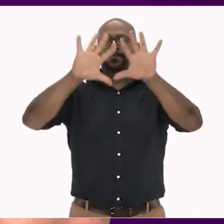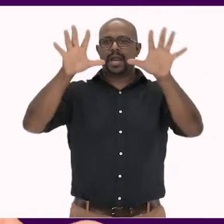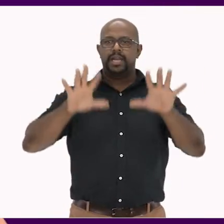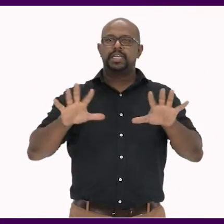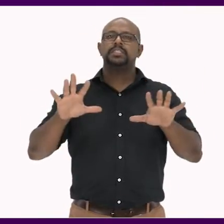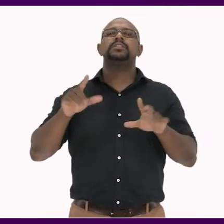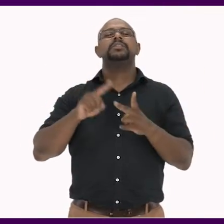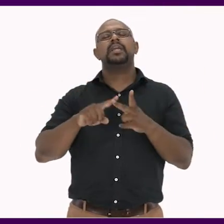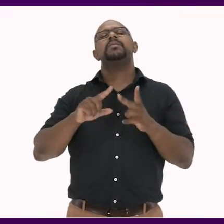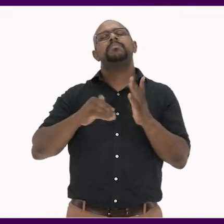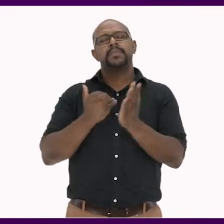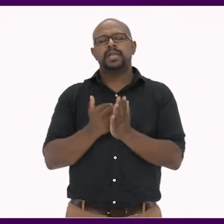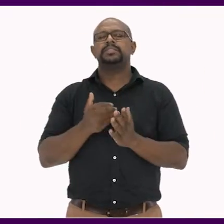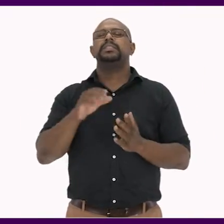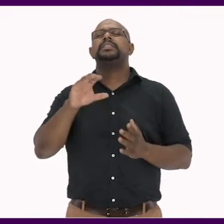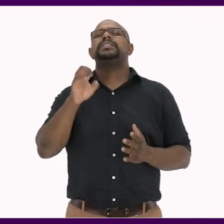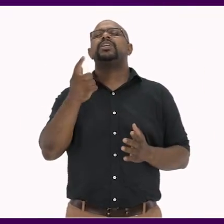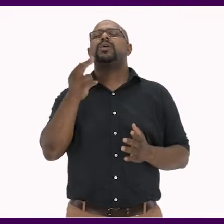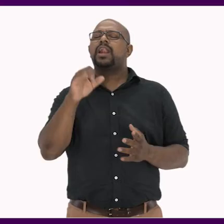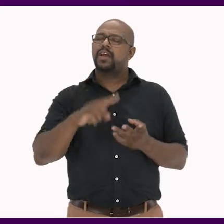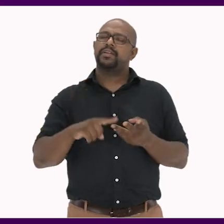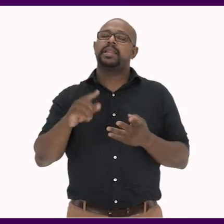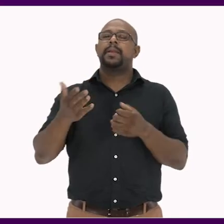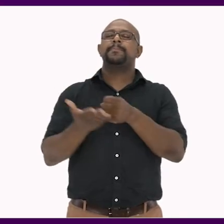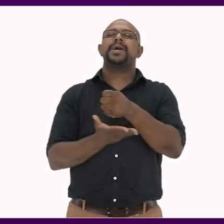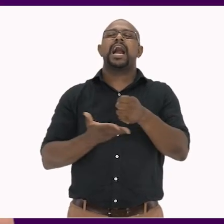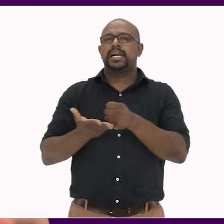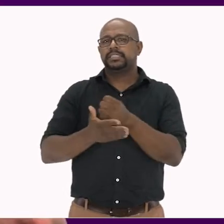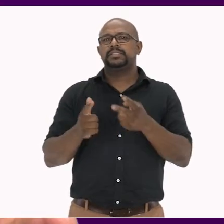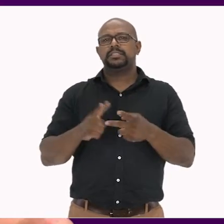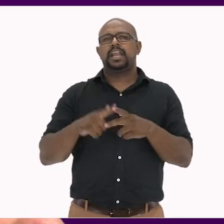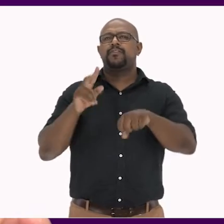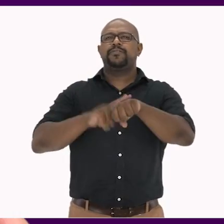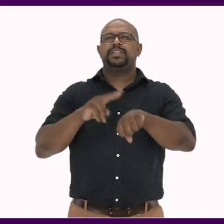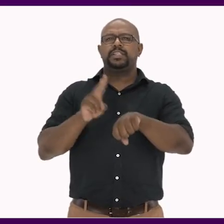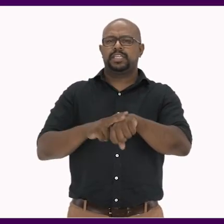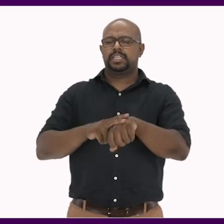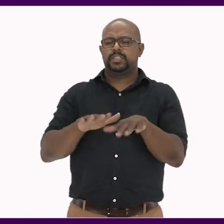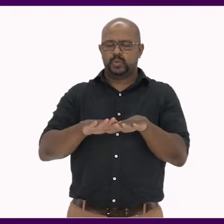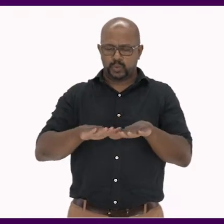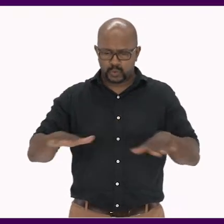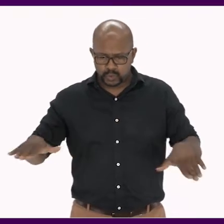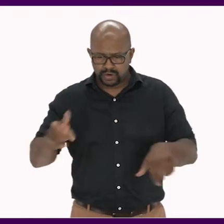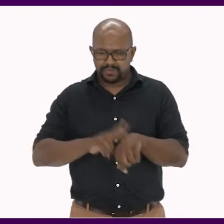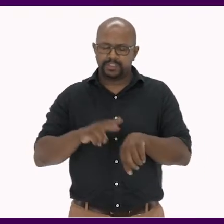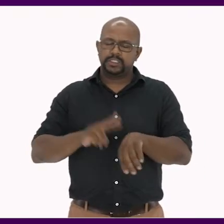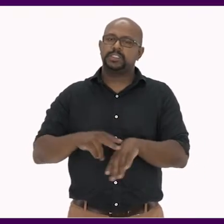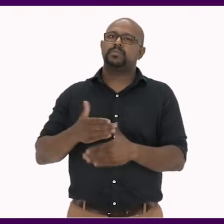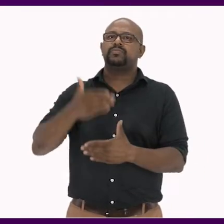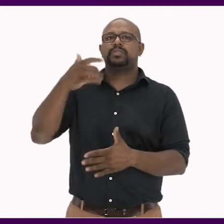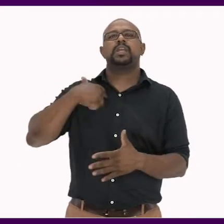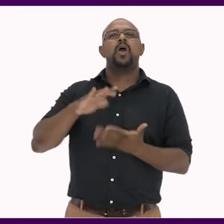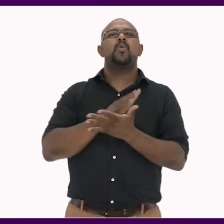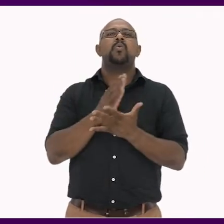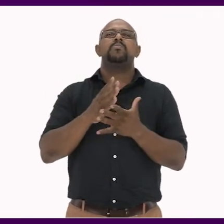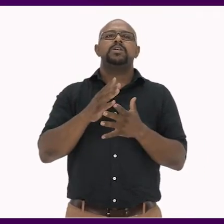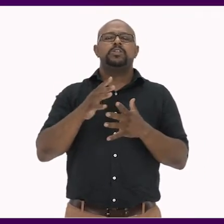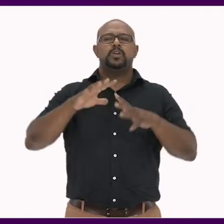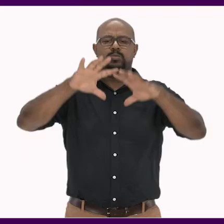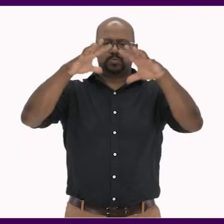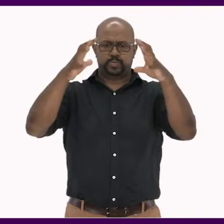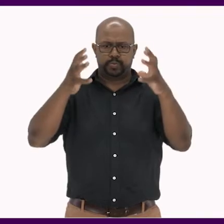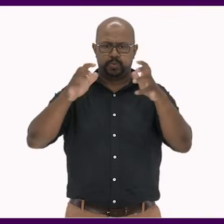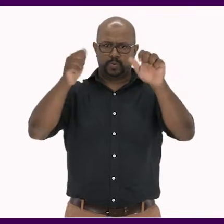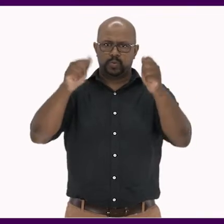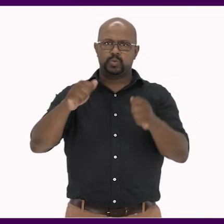paredes cenográficas, tem as bases, tem as vitrines horizontais, tem as vitrines verticais, tem estruturas aéreas,